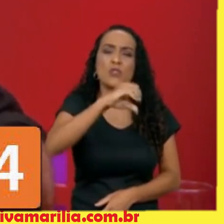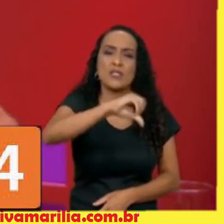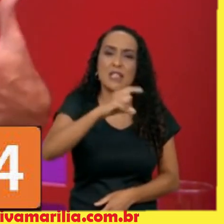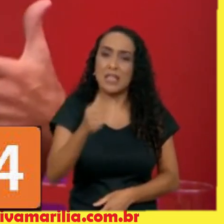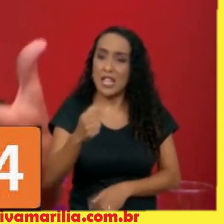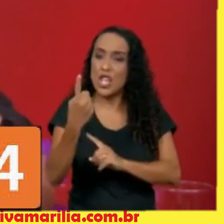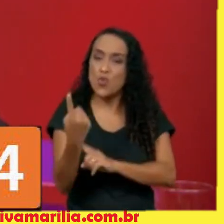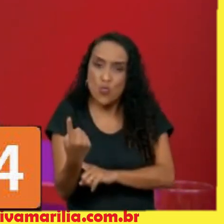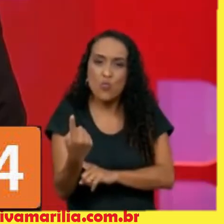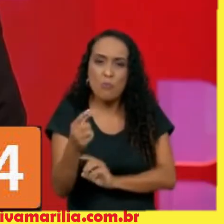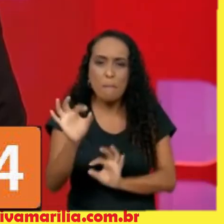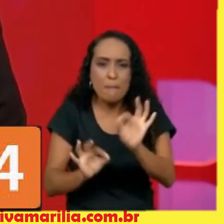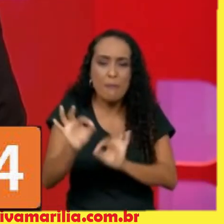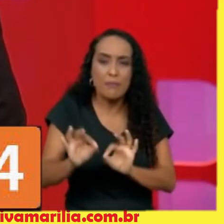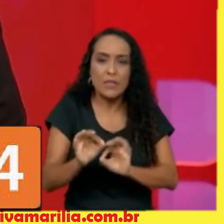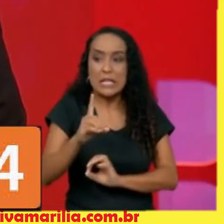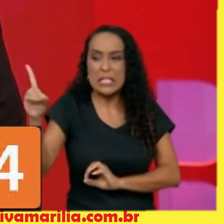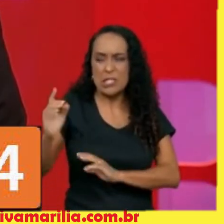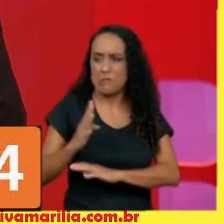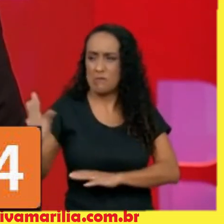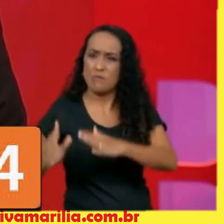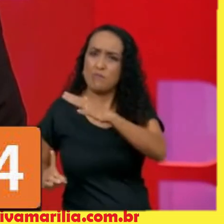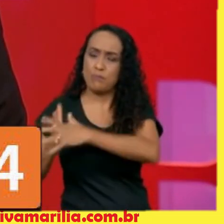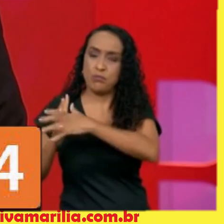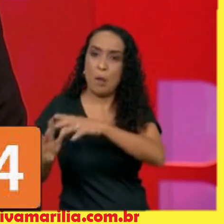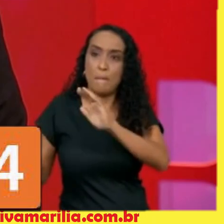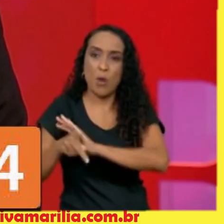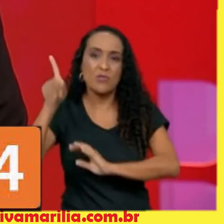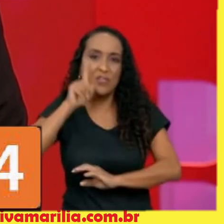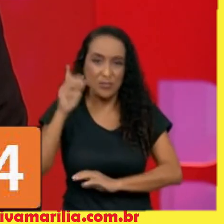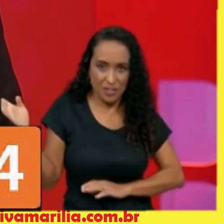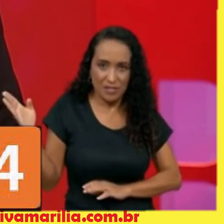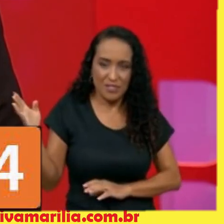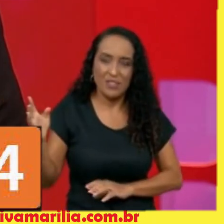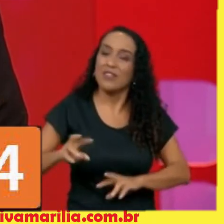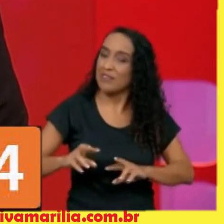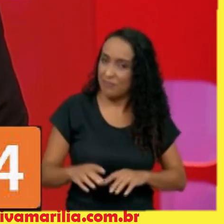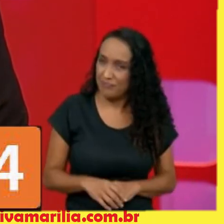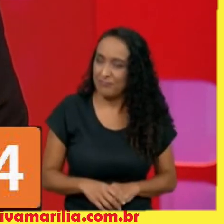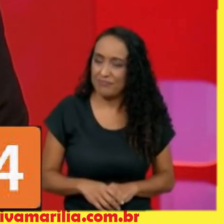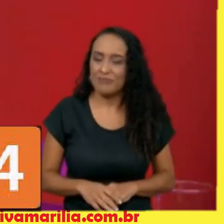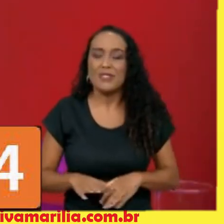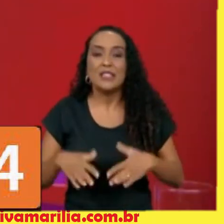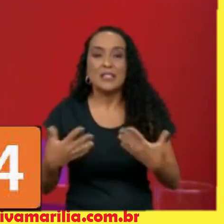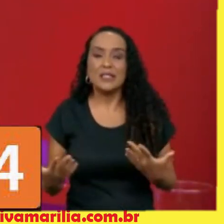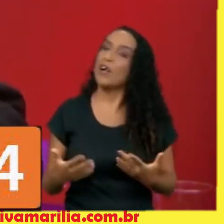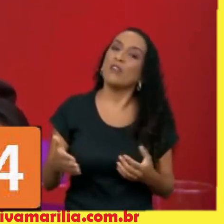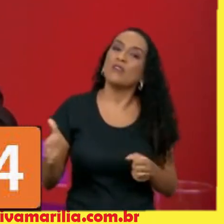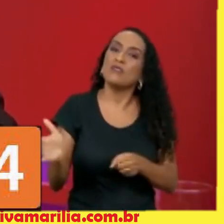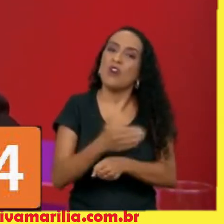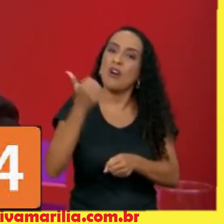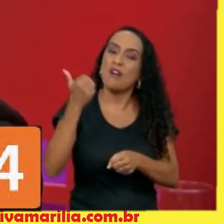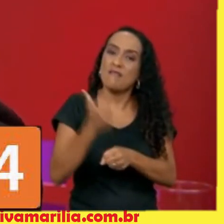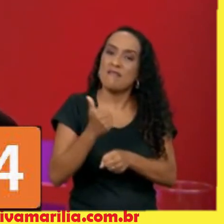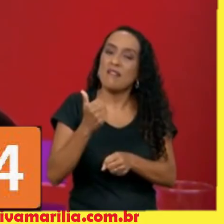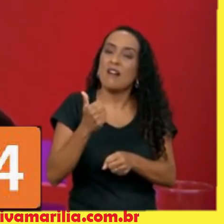monta a extrema-direita americana, que é diferente do fascismo italiano. Né? No fascismo italiano e no